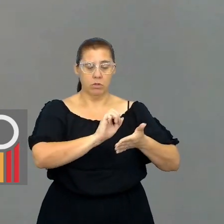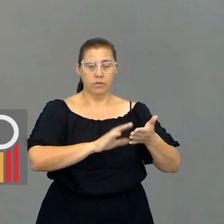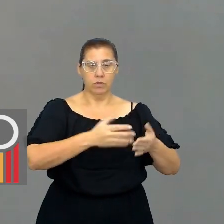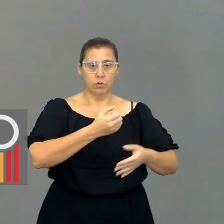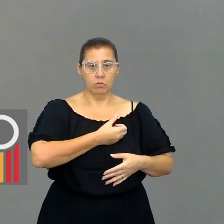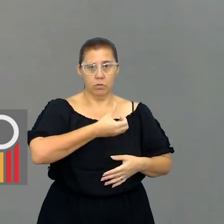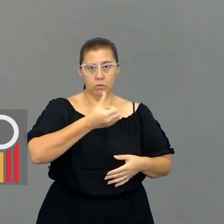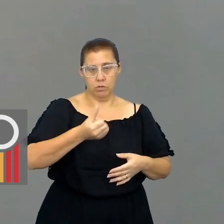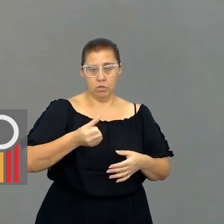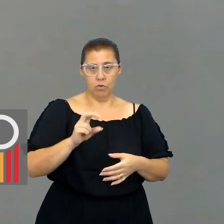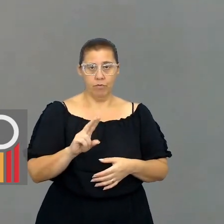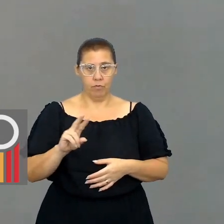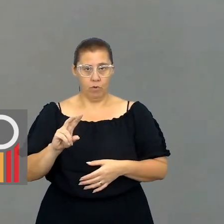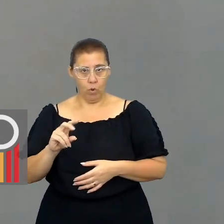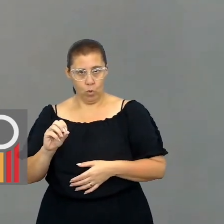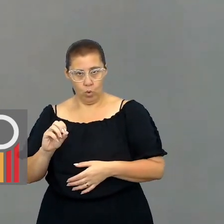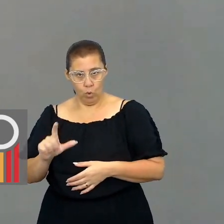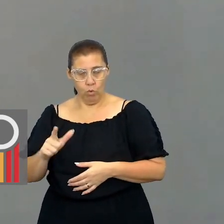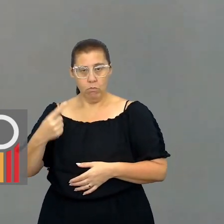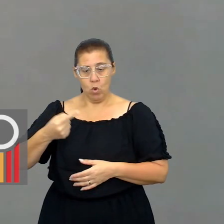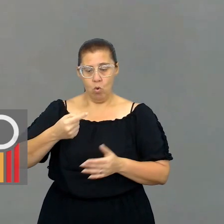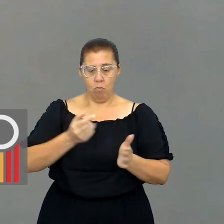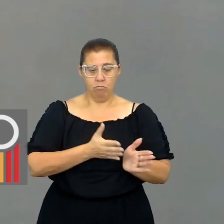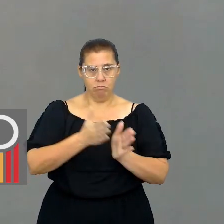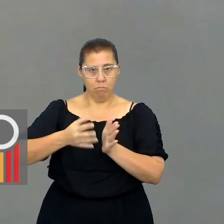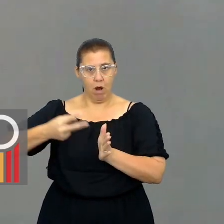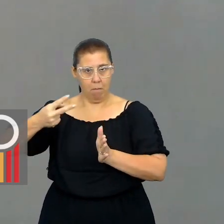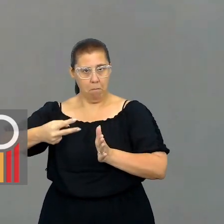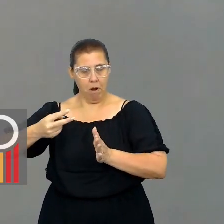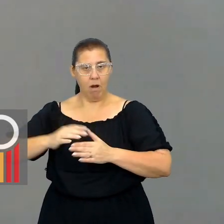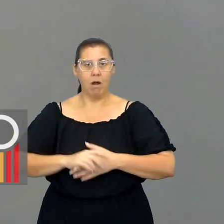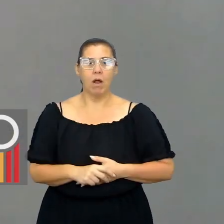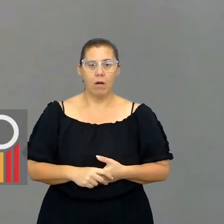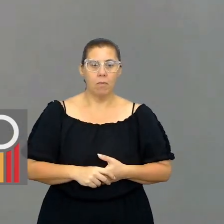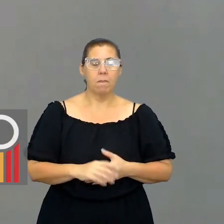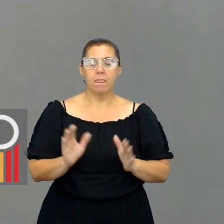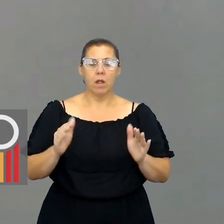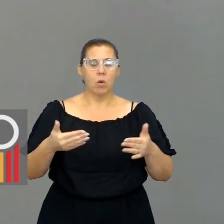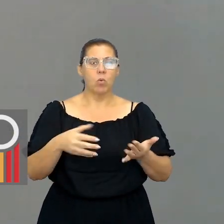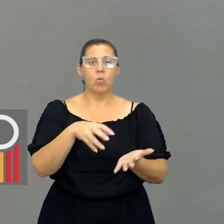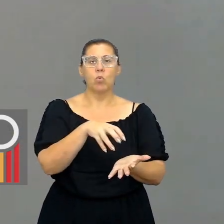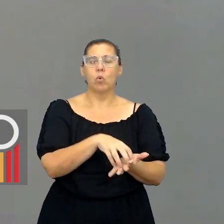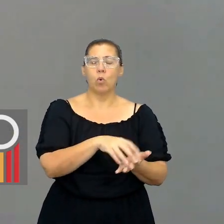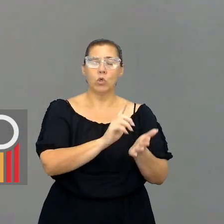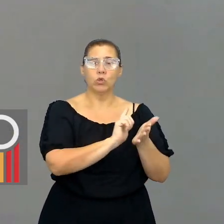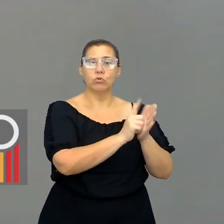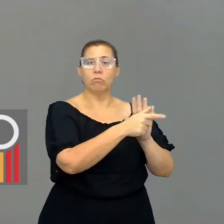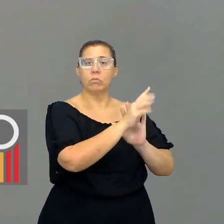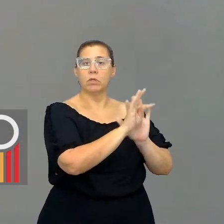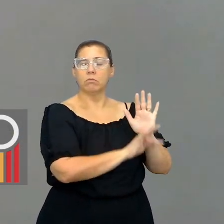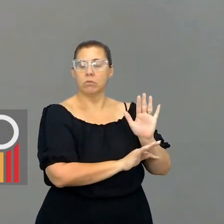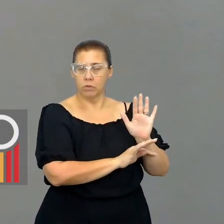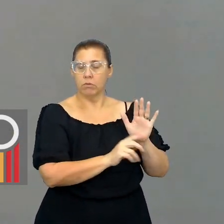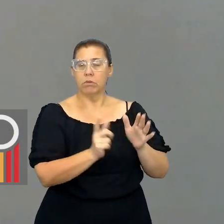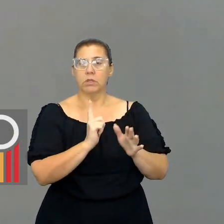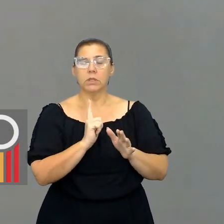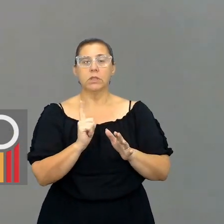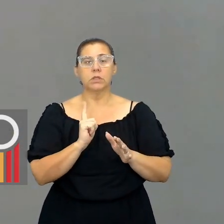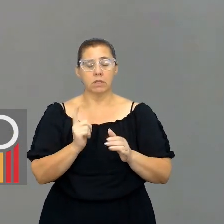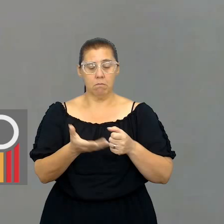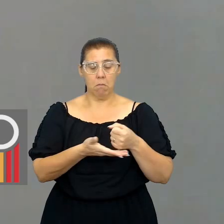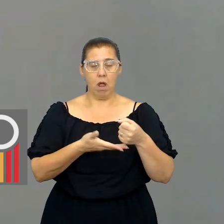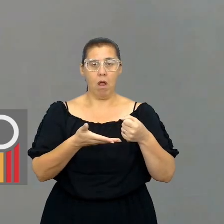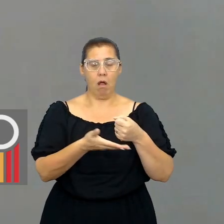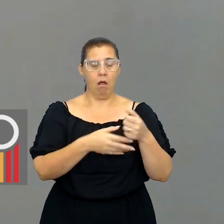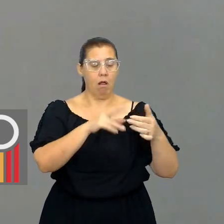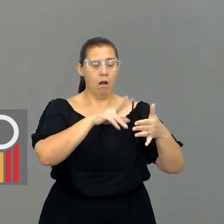6 do volume 1, parte 2. O tema central é o gênero textual, tendo por